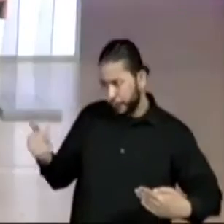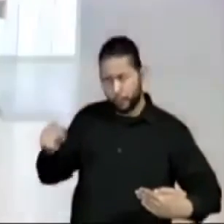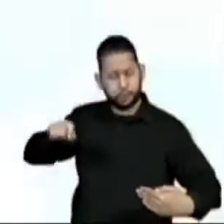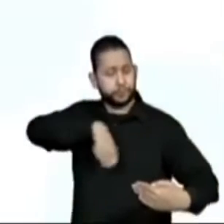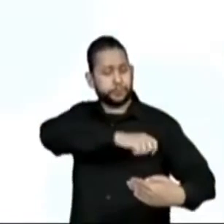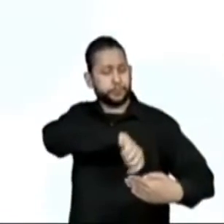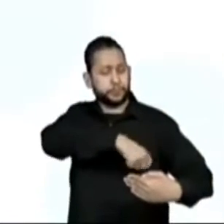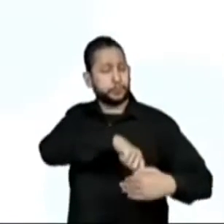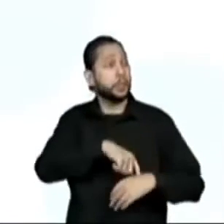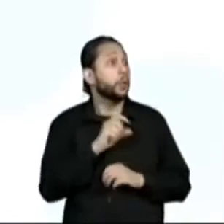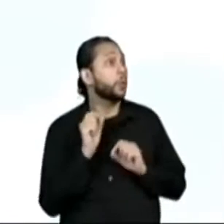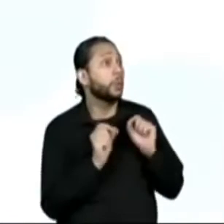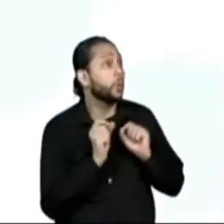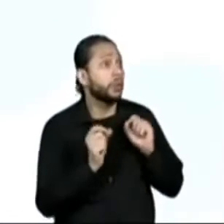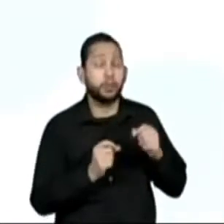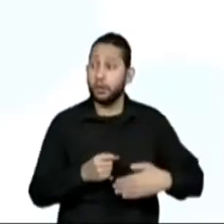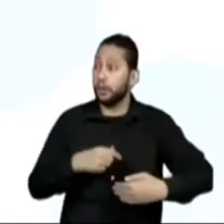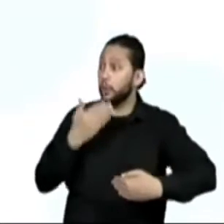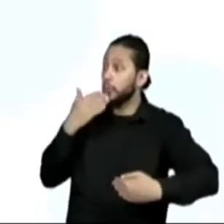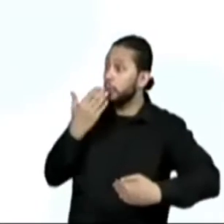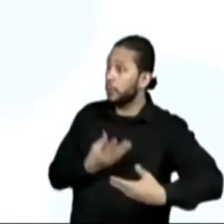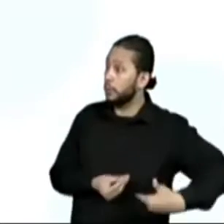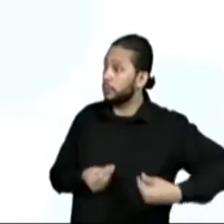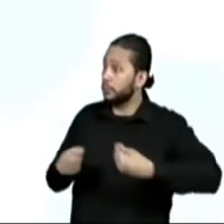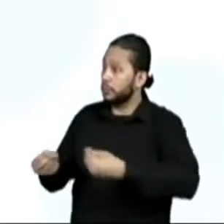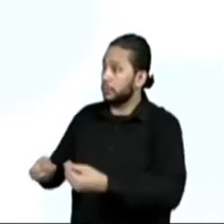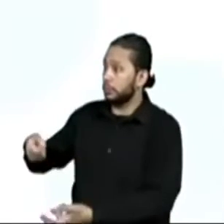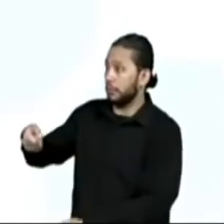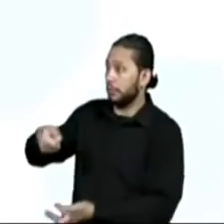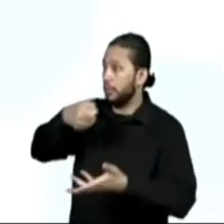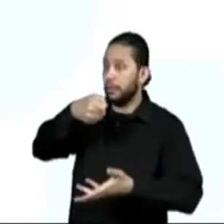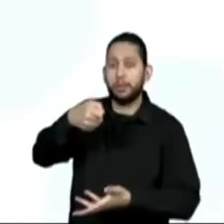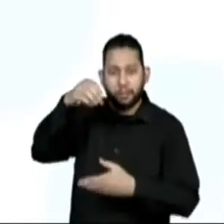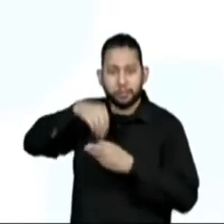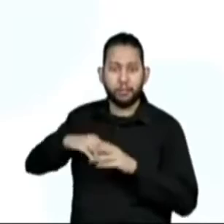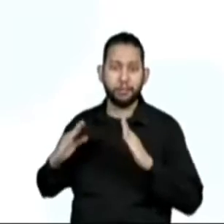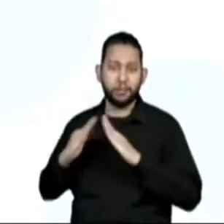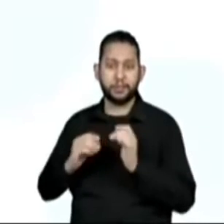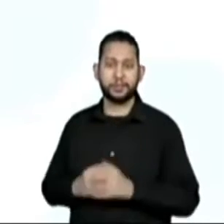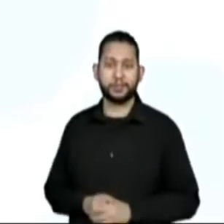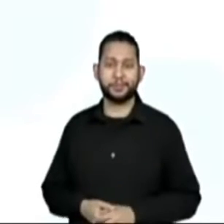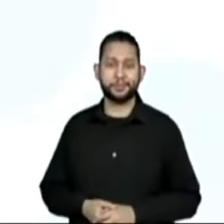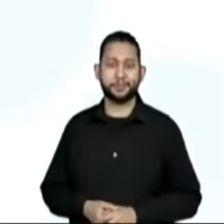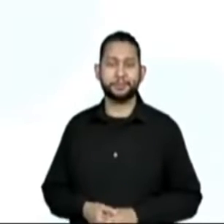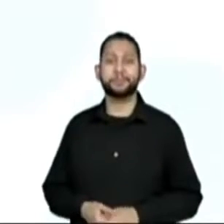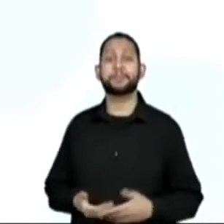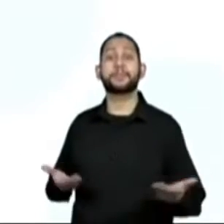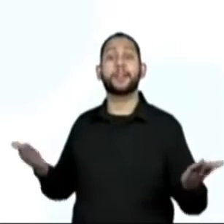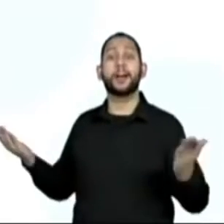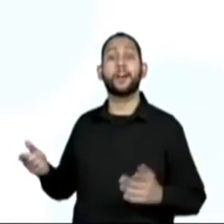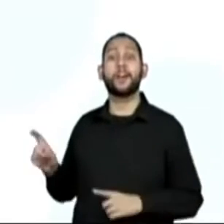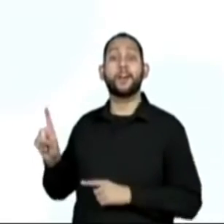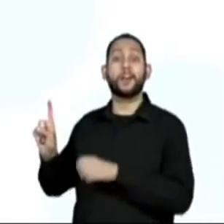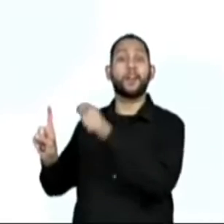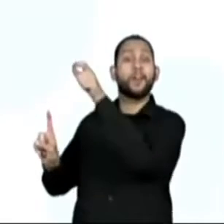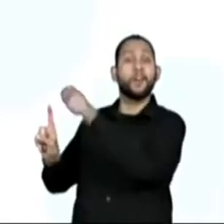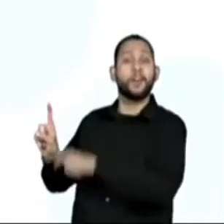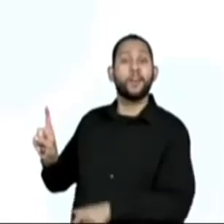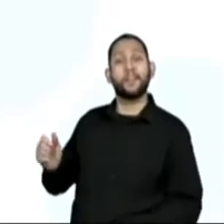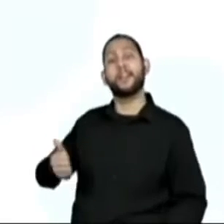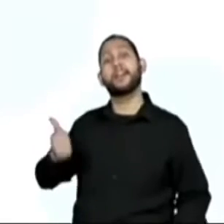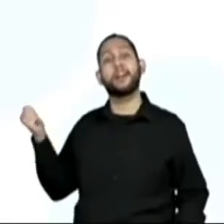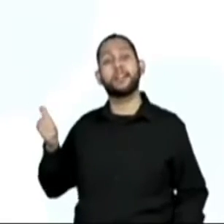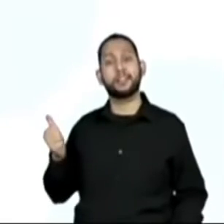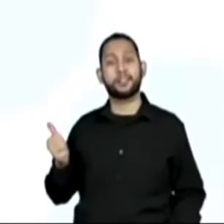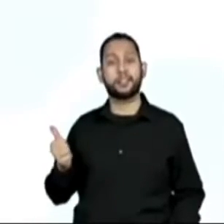Agora, mais um, a Branca de Neve. Que também recebe aí o nome, ajuda, a